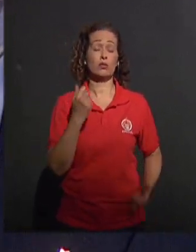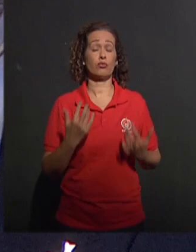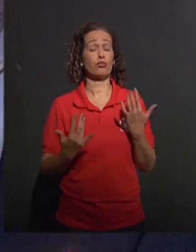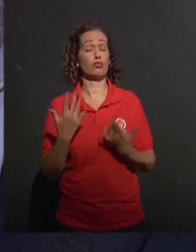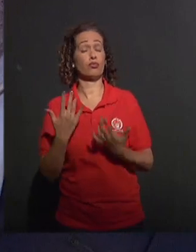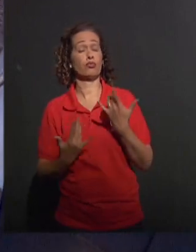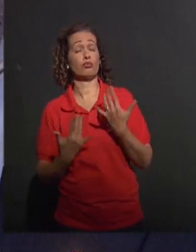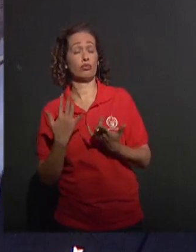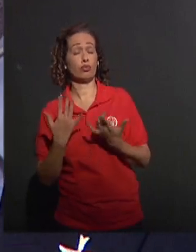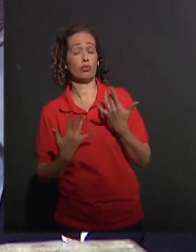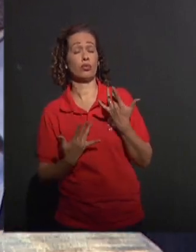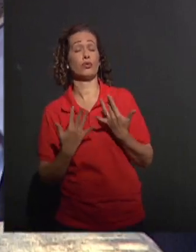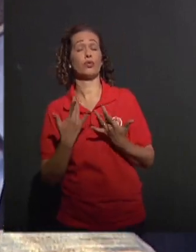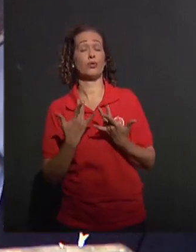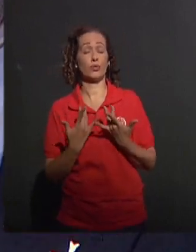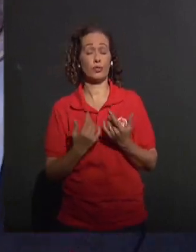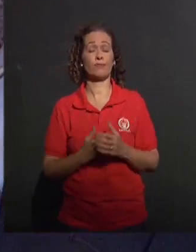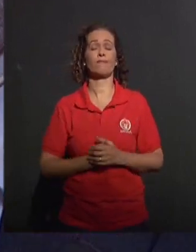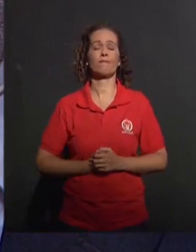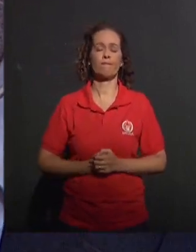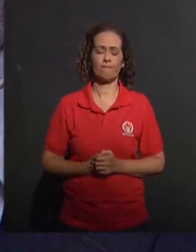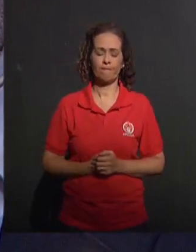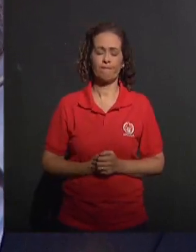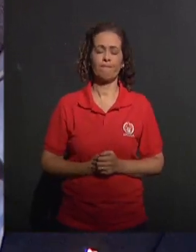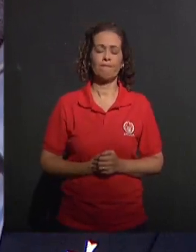Senhor, que no meio de toda essa situação,